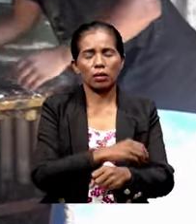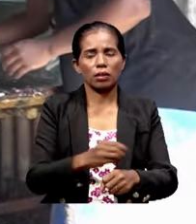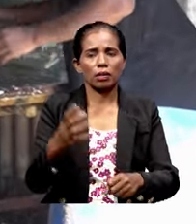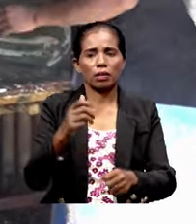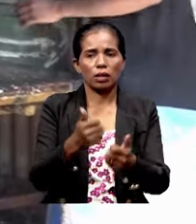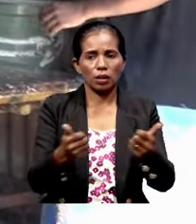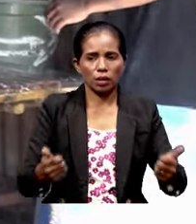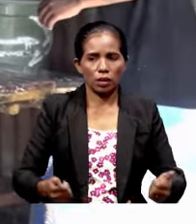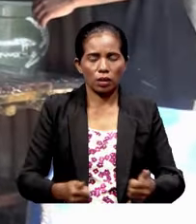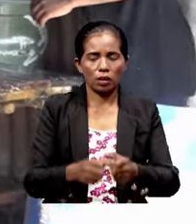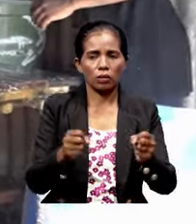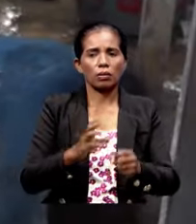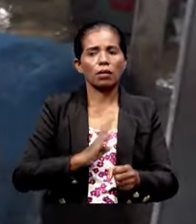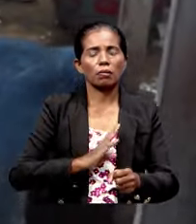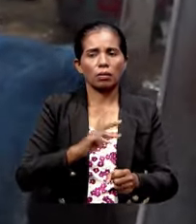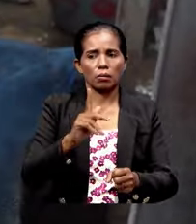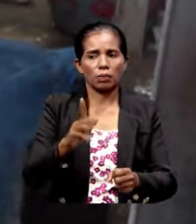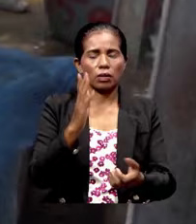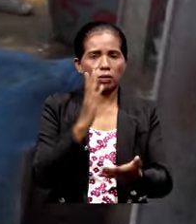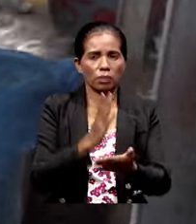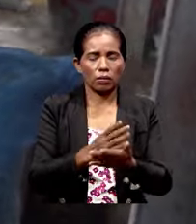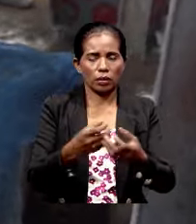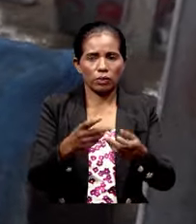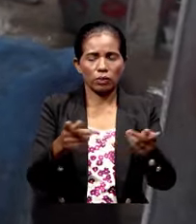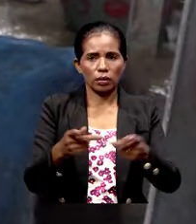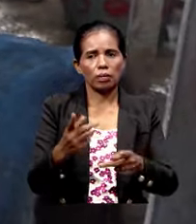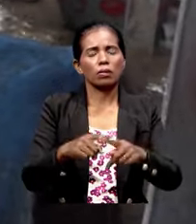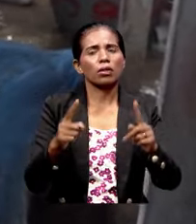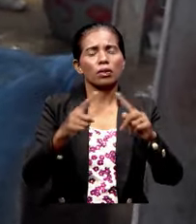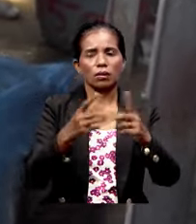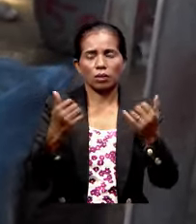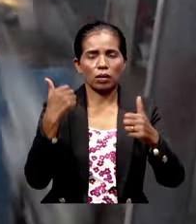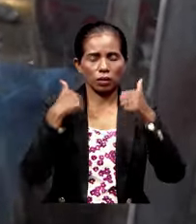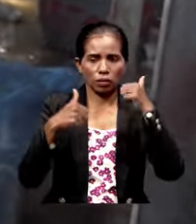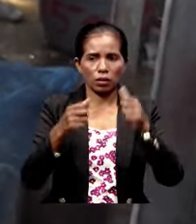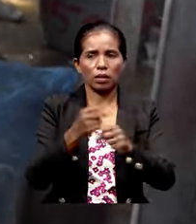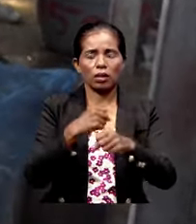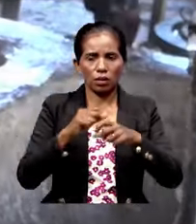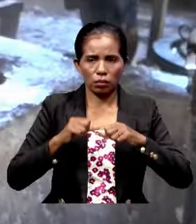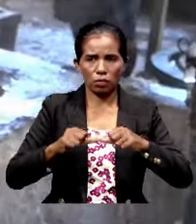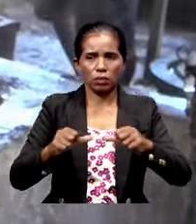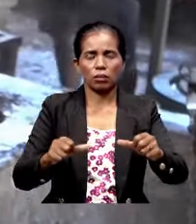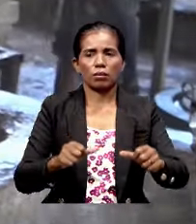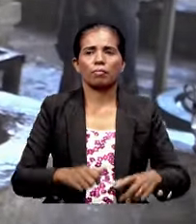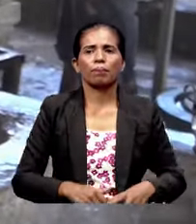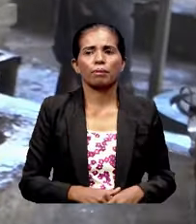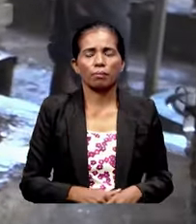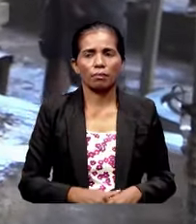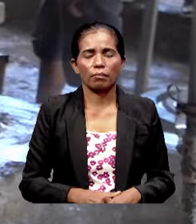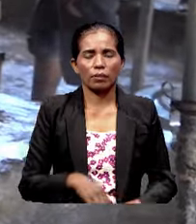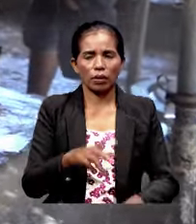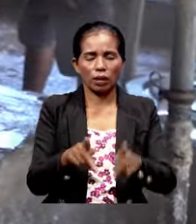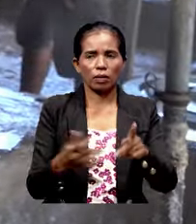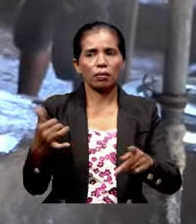Metin 4, sucube monuk, atua mamuk faten refere, mas beto agora atividade de produção se continua lá. Nune